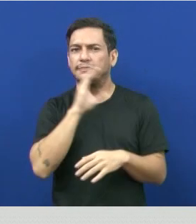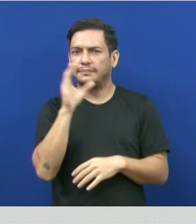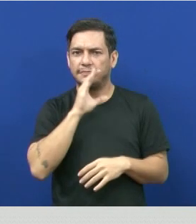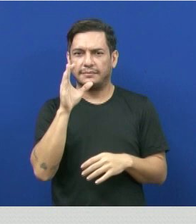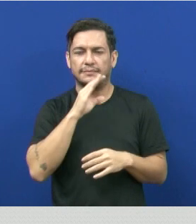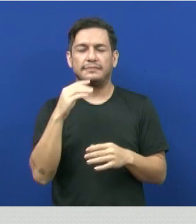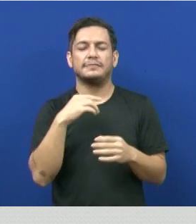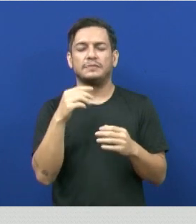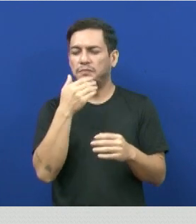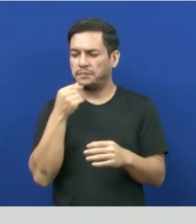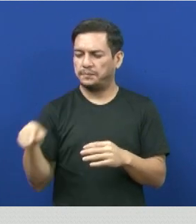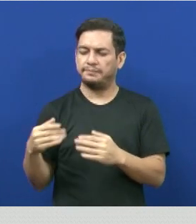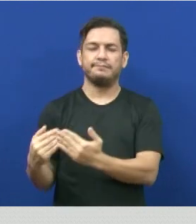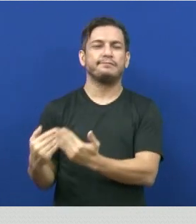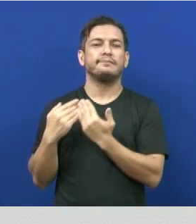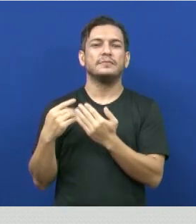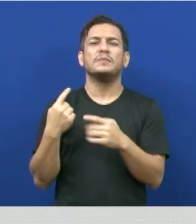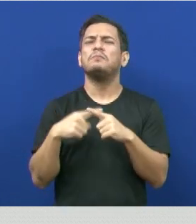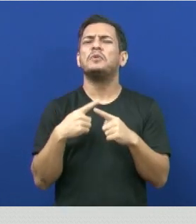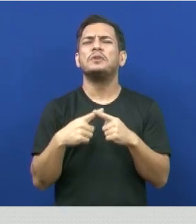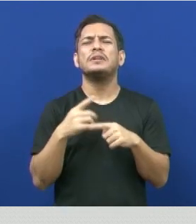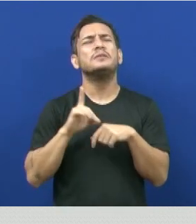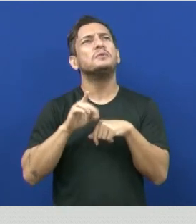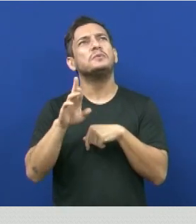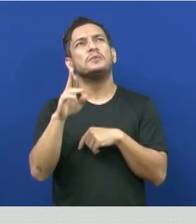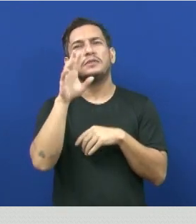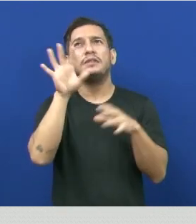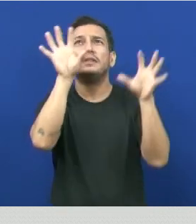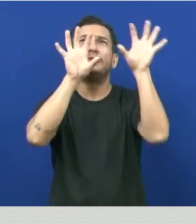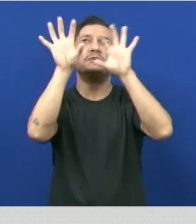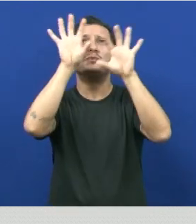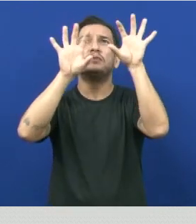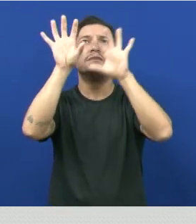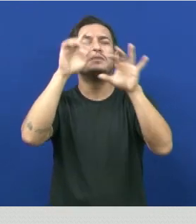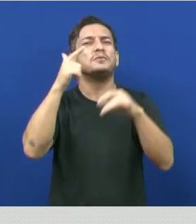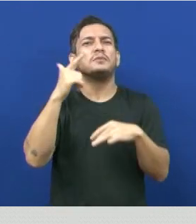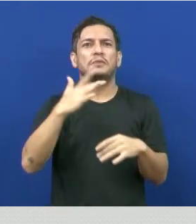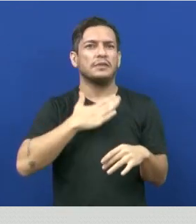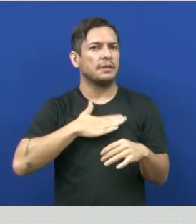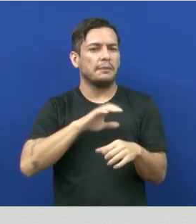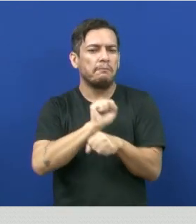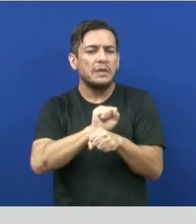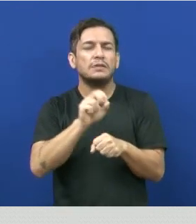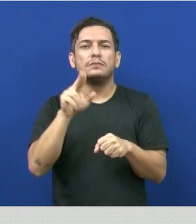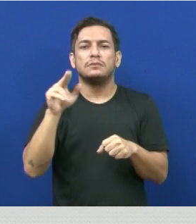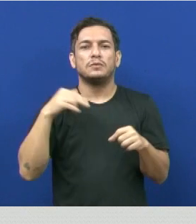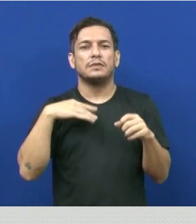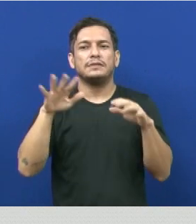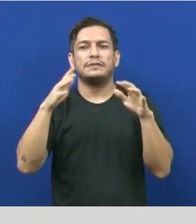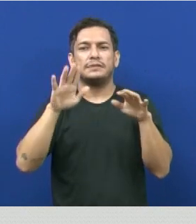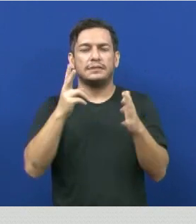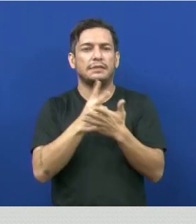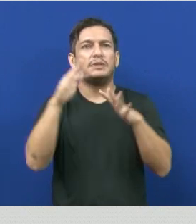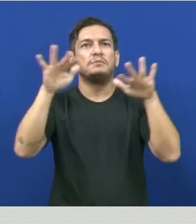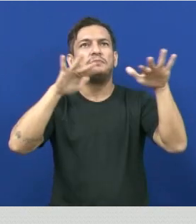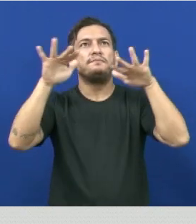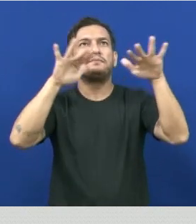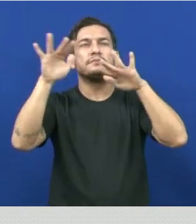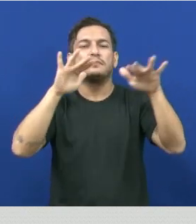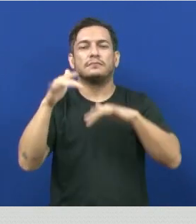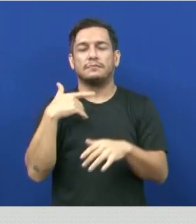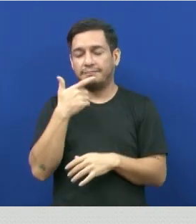pergunta meu guia porque será seu doutor que as nuvens não tem sossego e eu não sempre de um lado para o outro